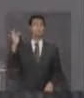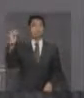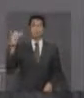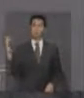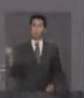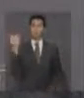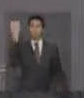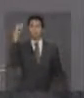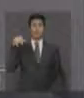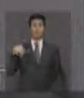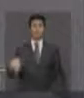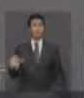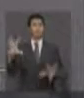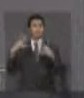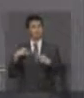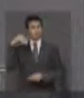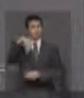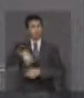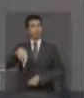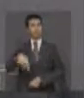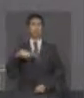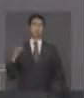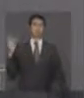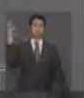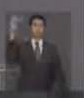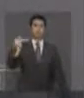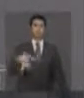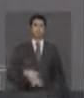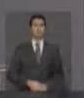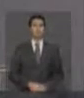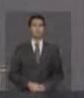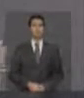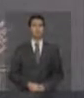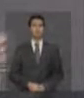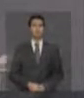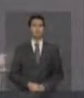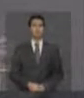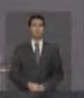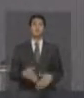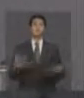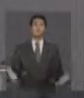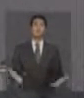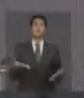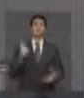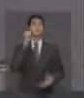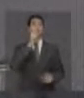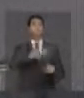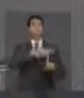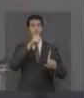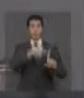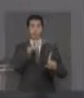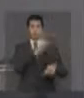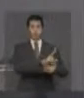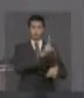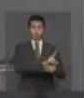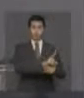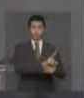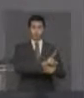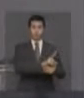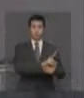são portadores de futuro. Então, dar atendimento à gestante e à criança é algo fundamental.